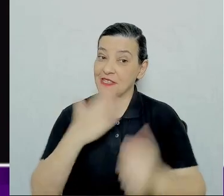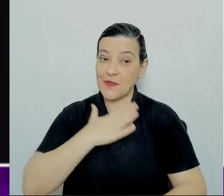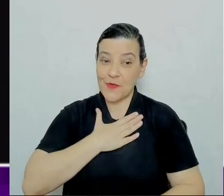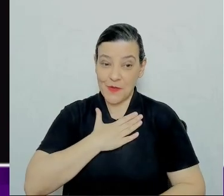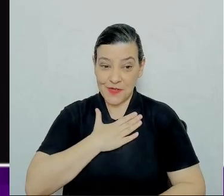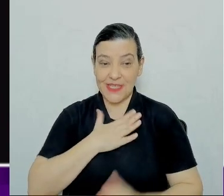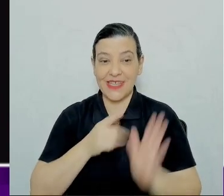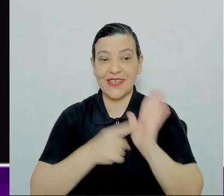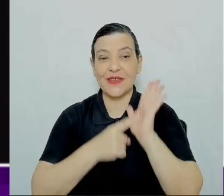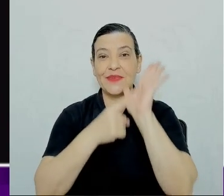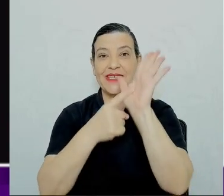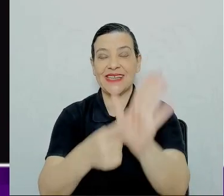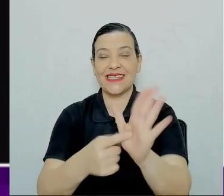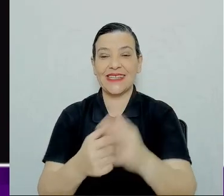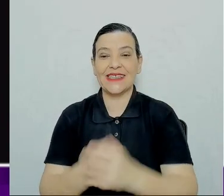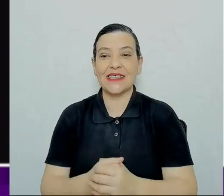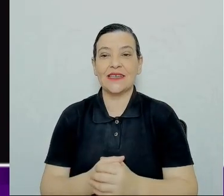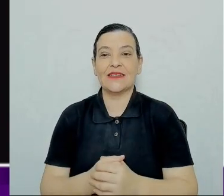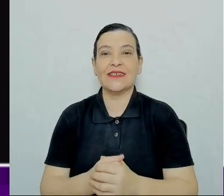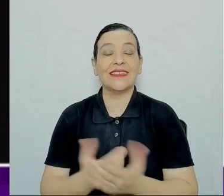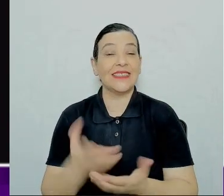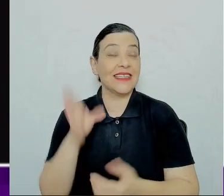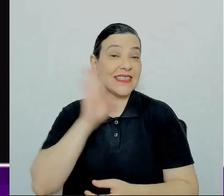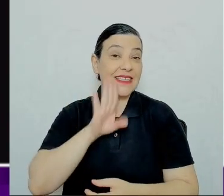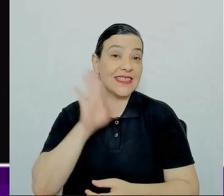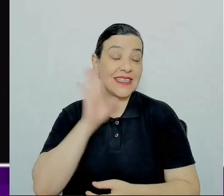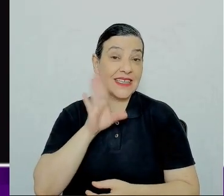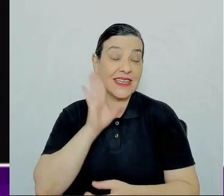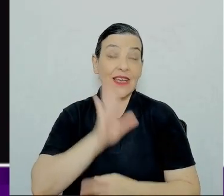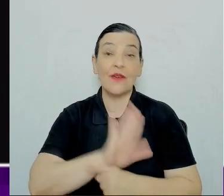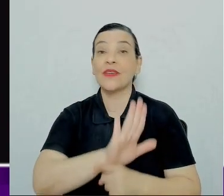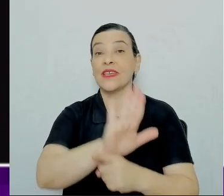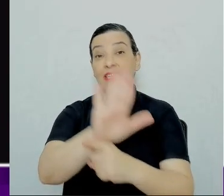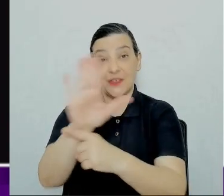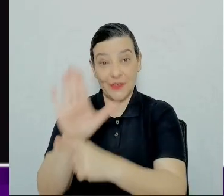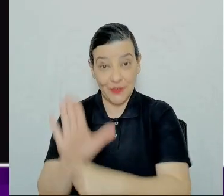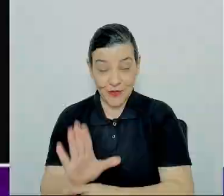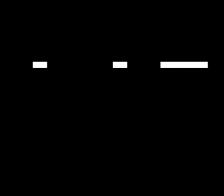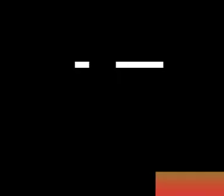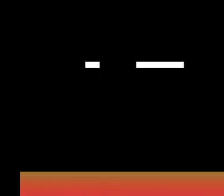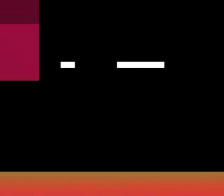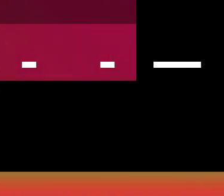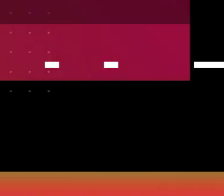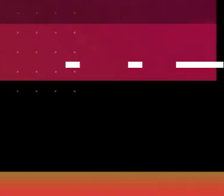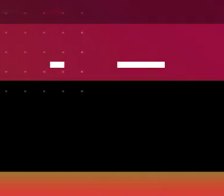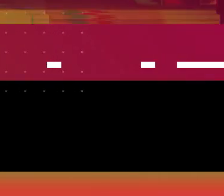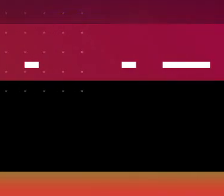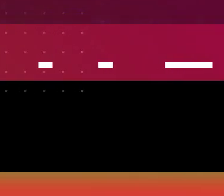apresentação, que tenha sido bacana, que venha surtir efeitos dentro da sua empresa